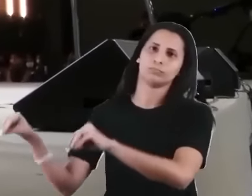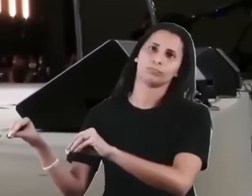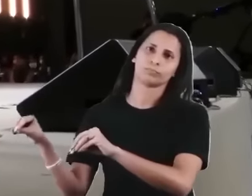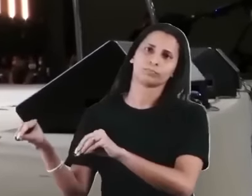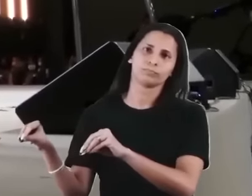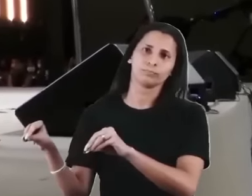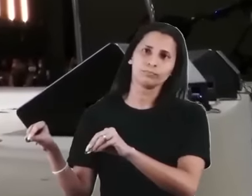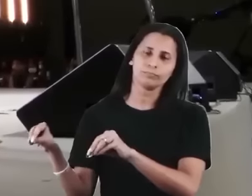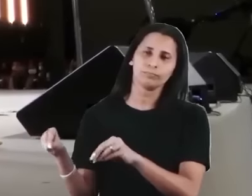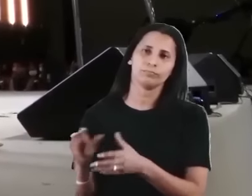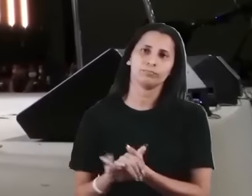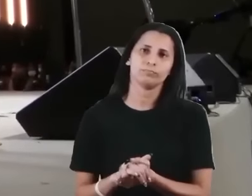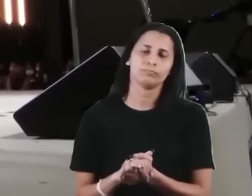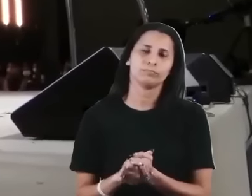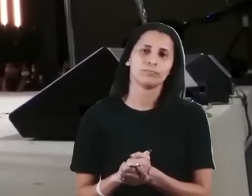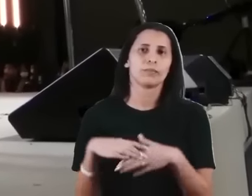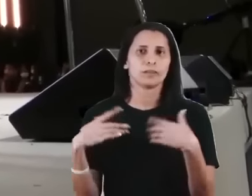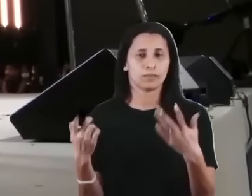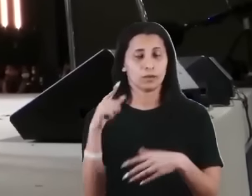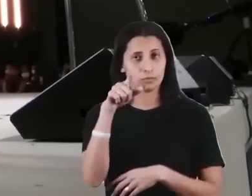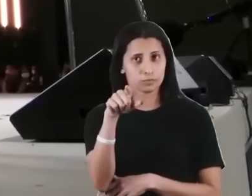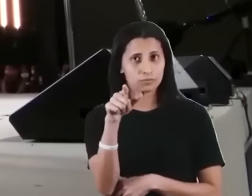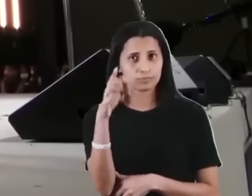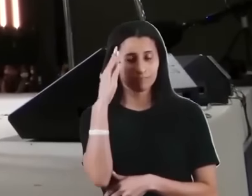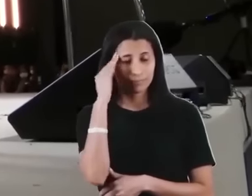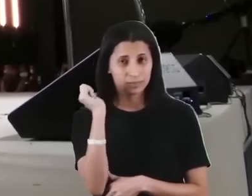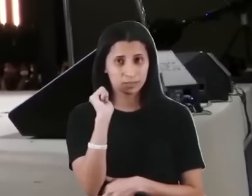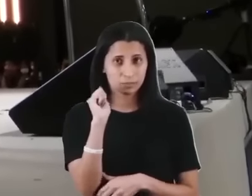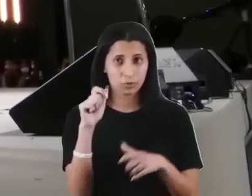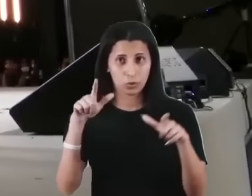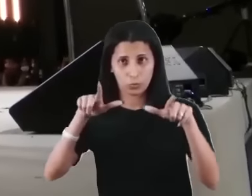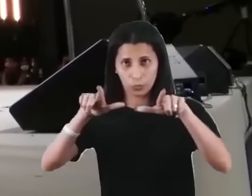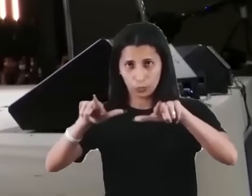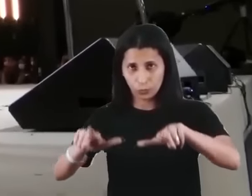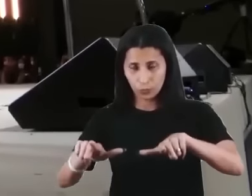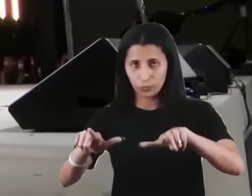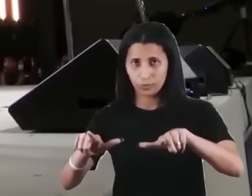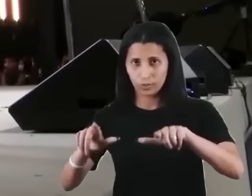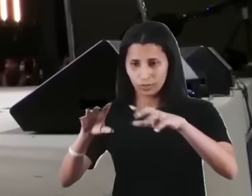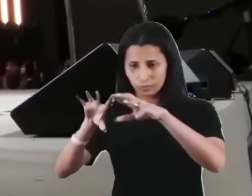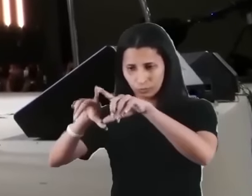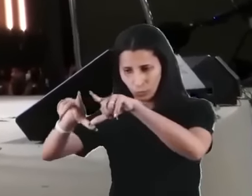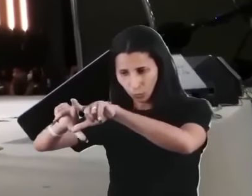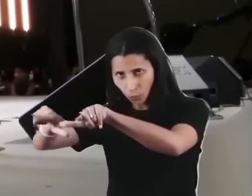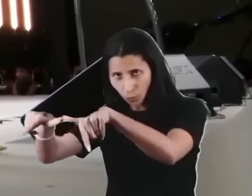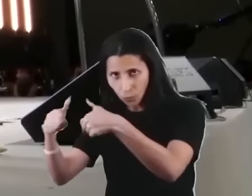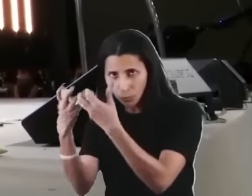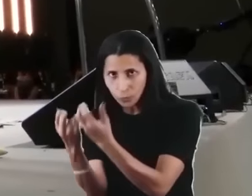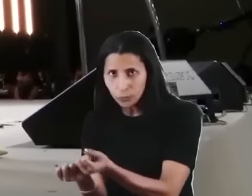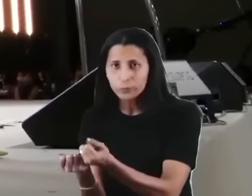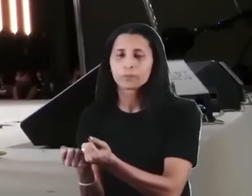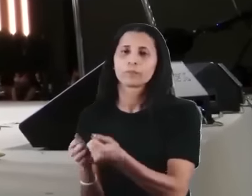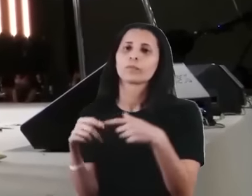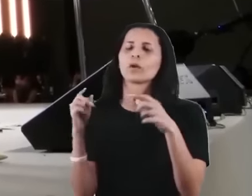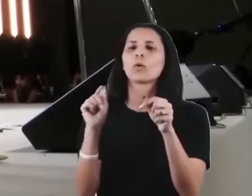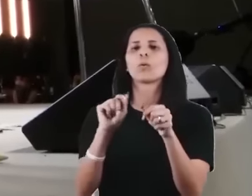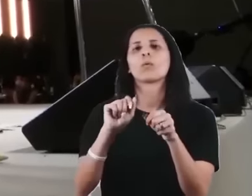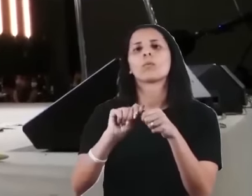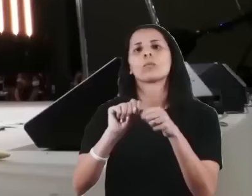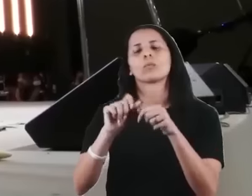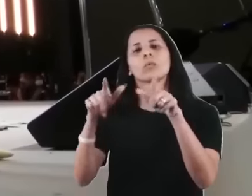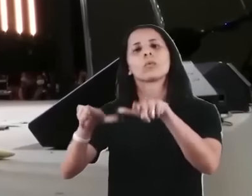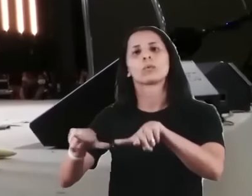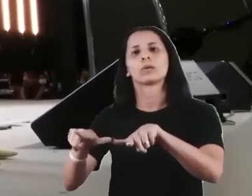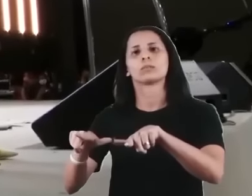e eu não sei se você sabe mas a margem do rio é o lugar mais fértil por quê Porque Aquele